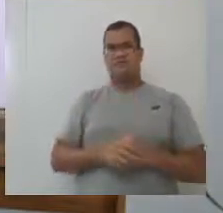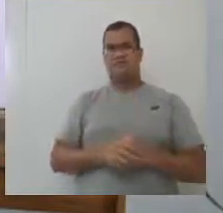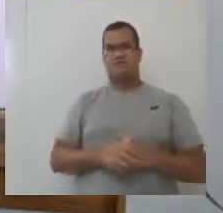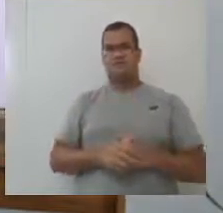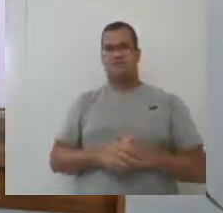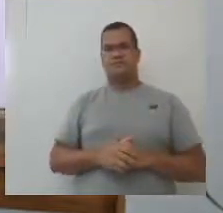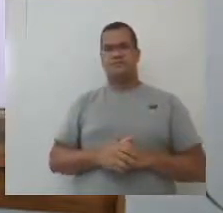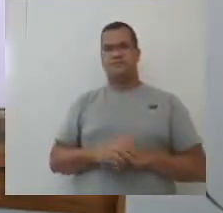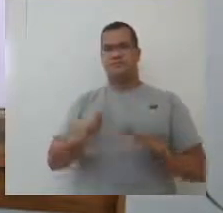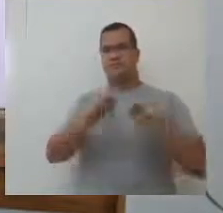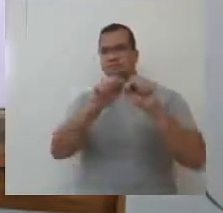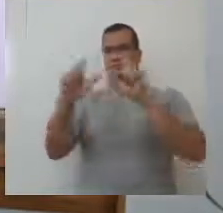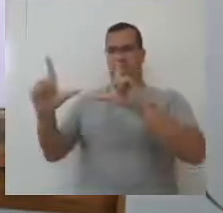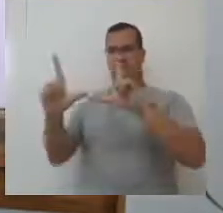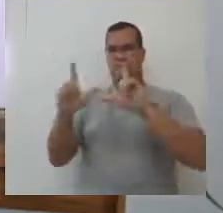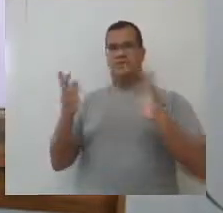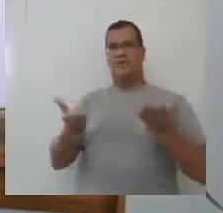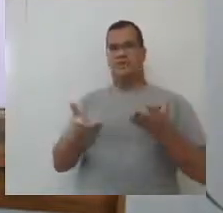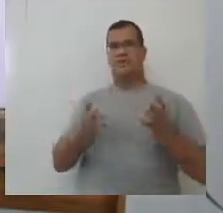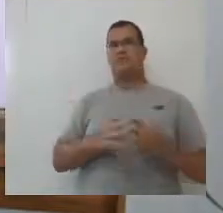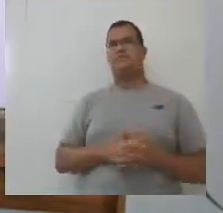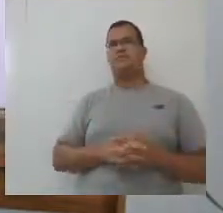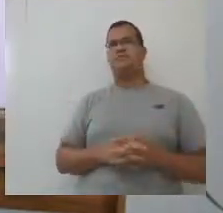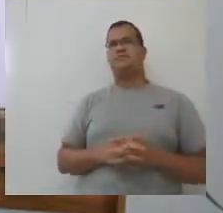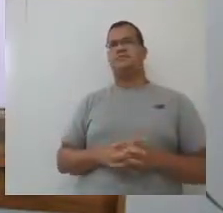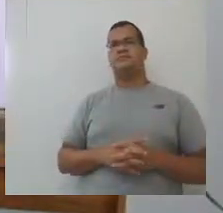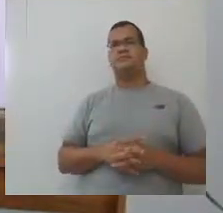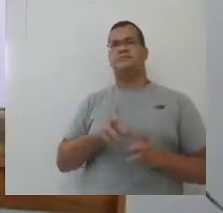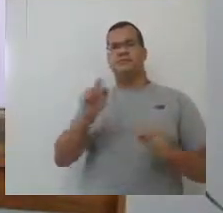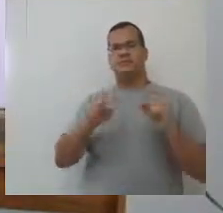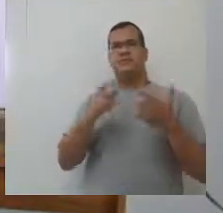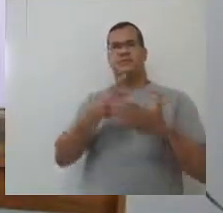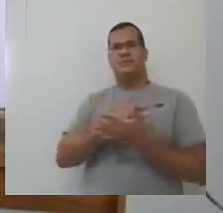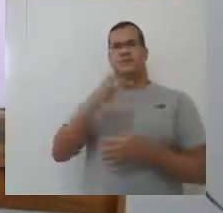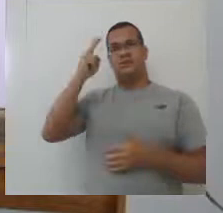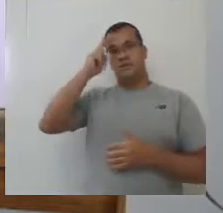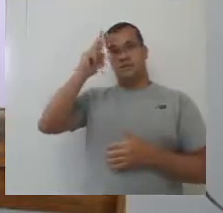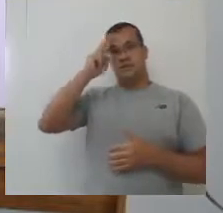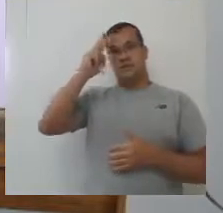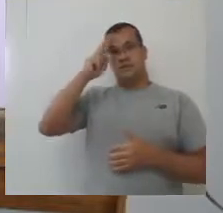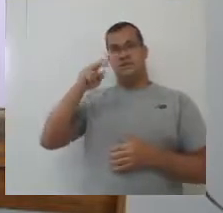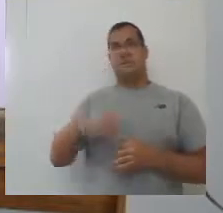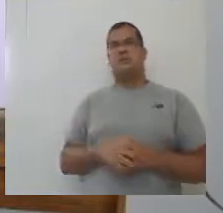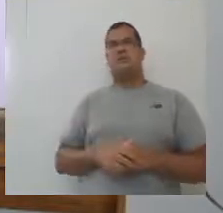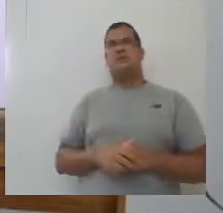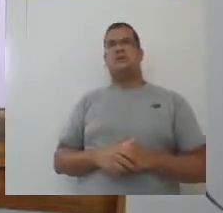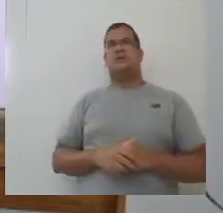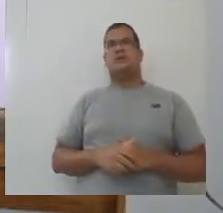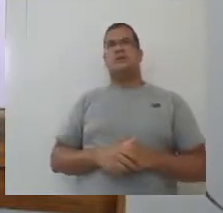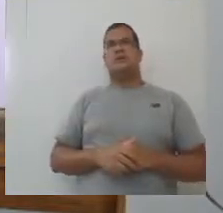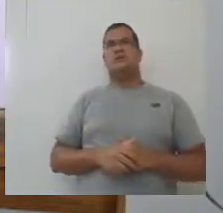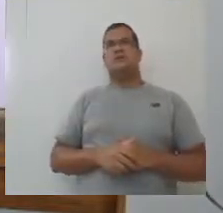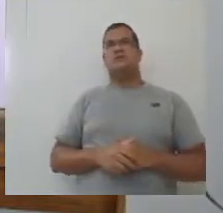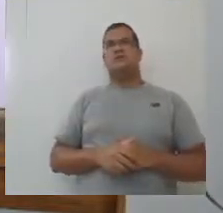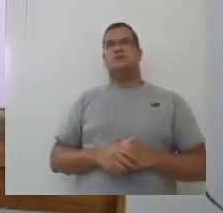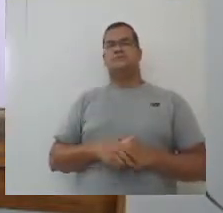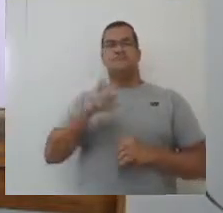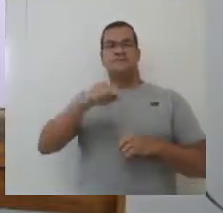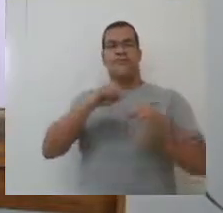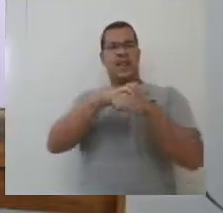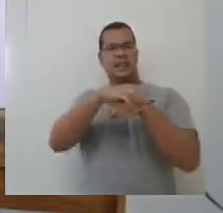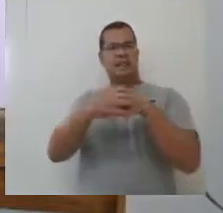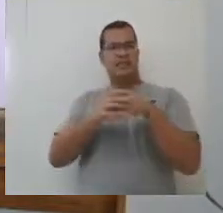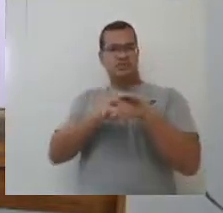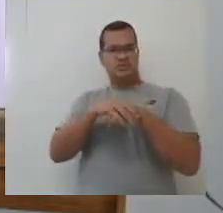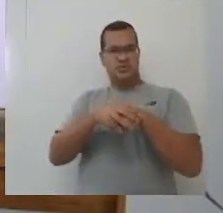Mari, corta aqui pro quadro aqui, por favor. Vê o que é que vai acontecer. Lembrem, ó, que eu tô trabalhando com a textura, tá? Isso aqui